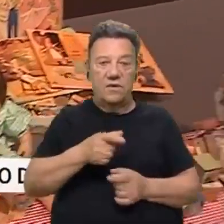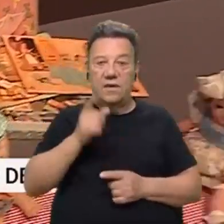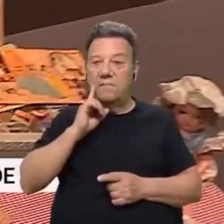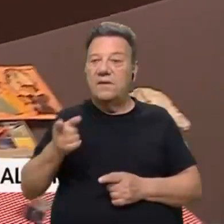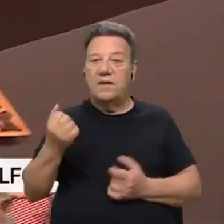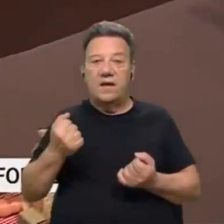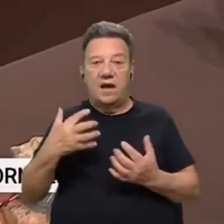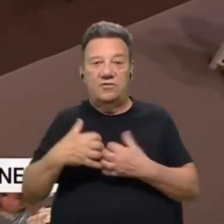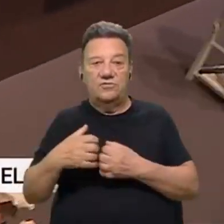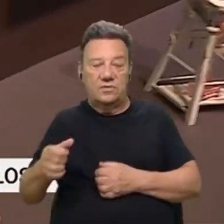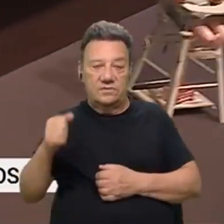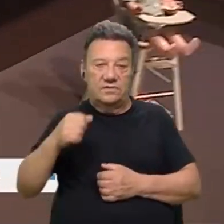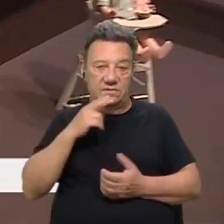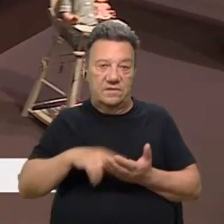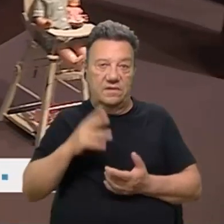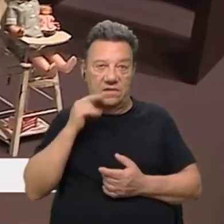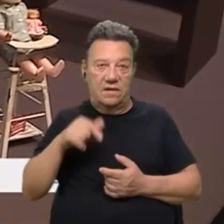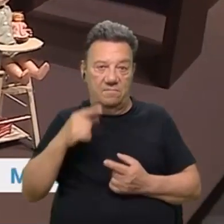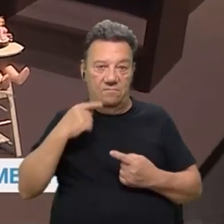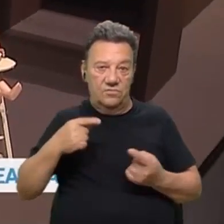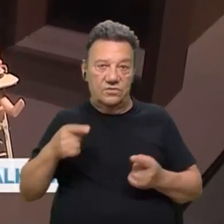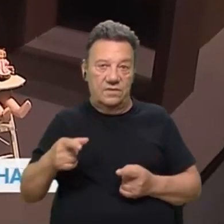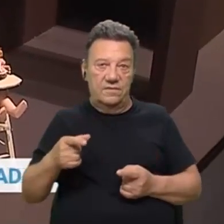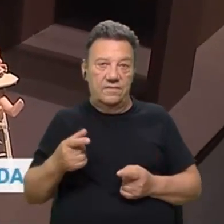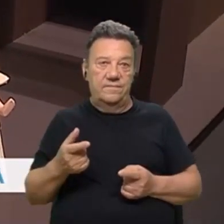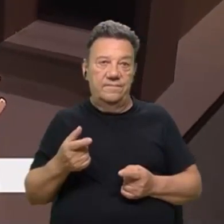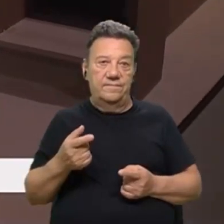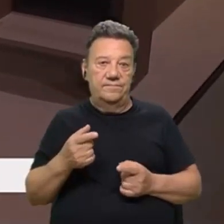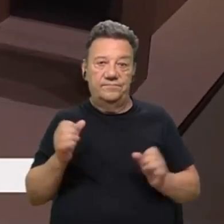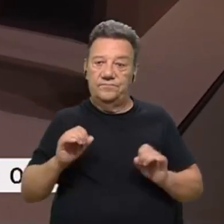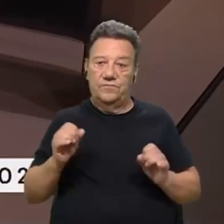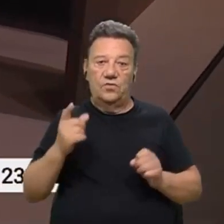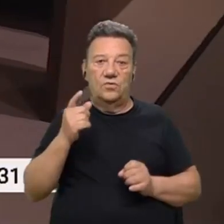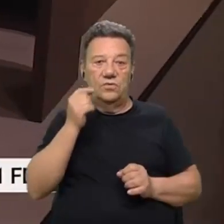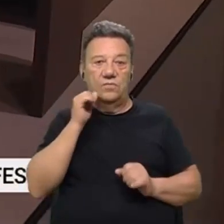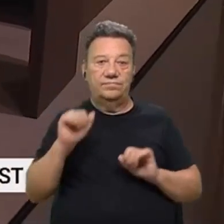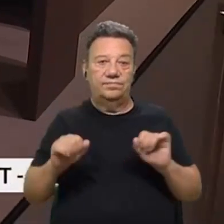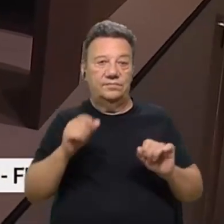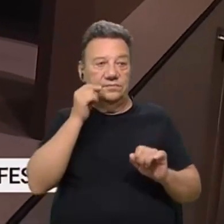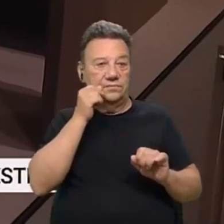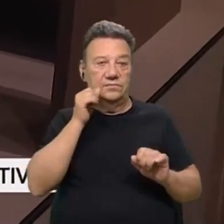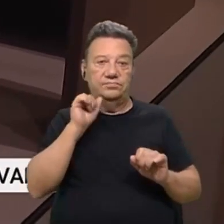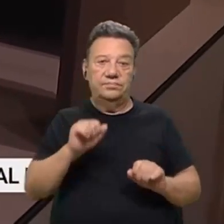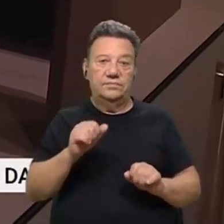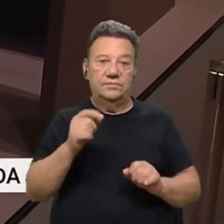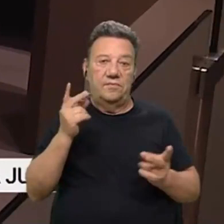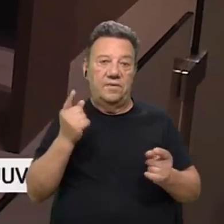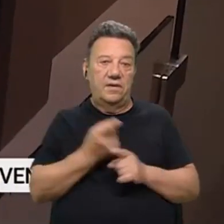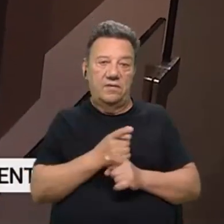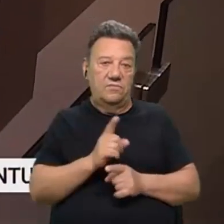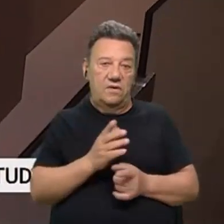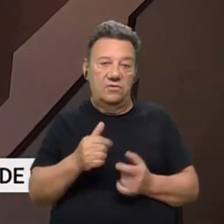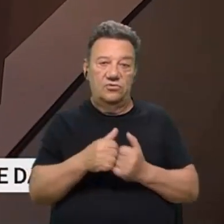de choque é exatamente nós tentamos aqui mostrar que não existe um género definindo definido para os brinquedos